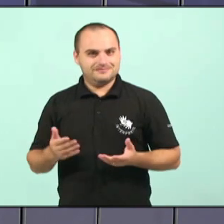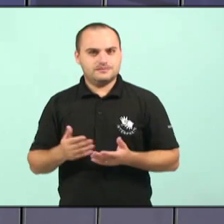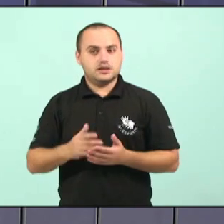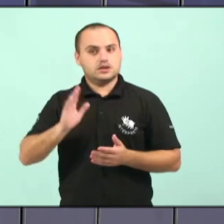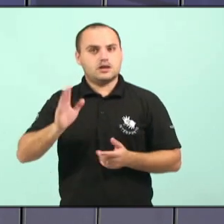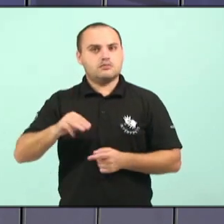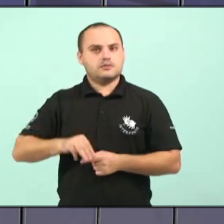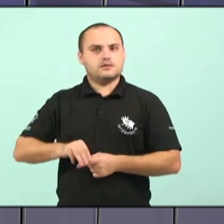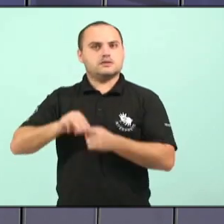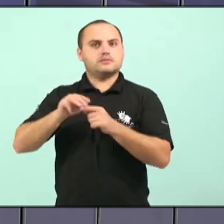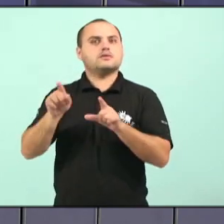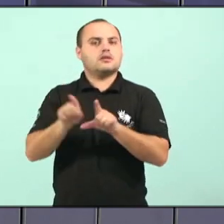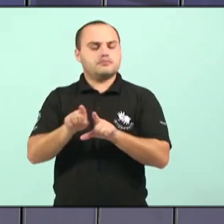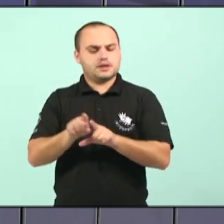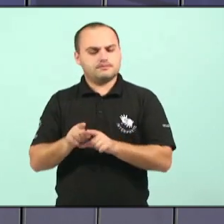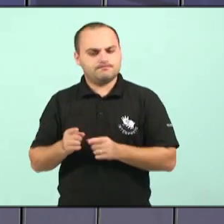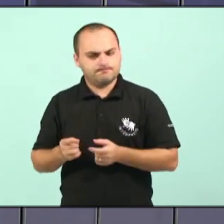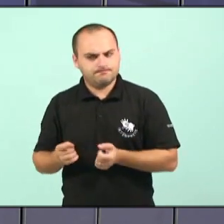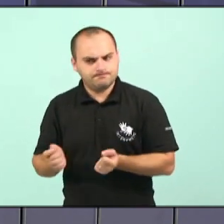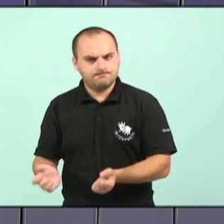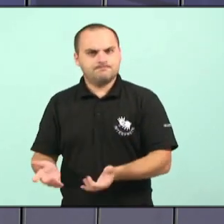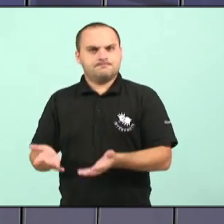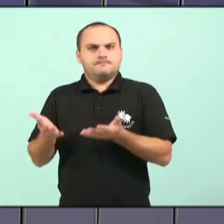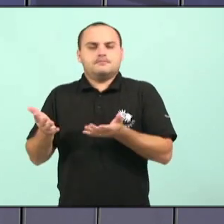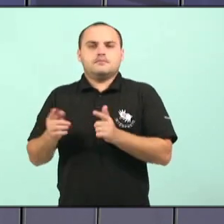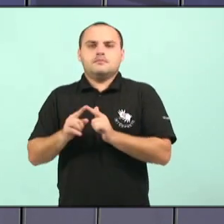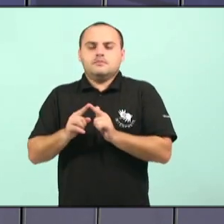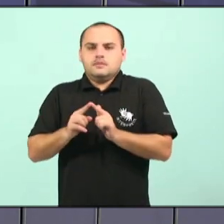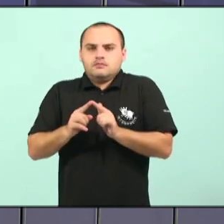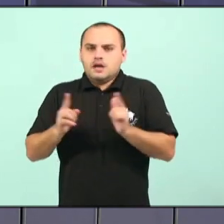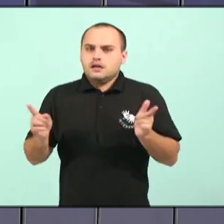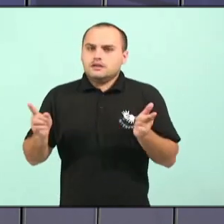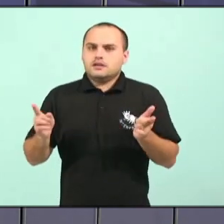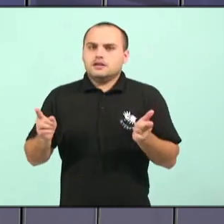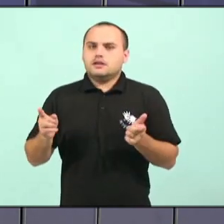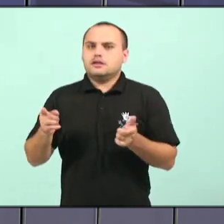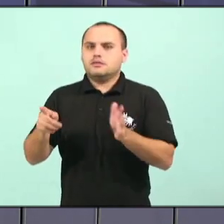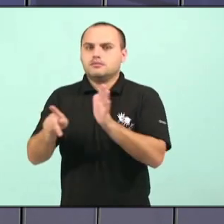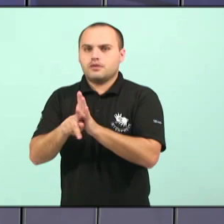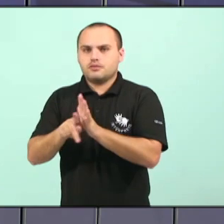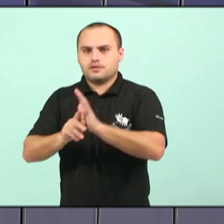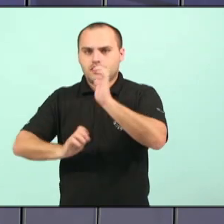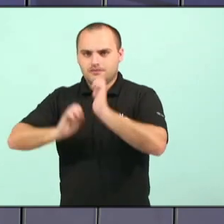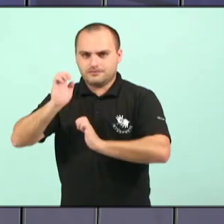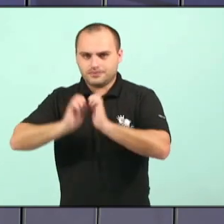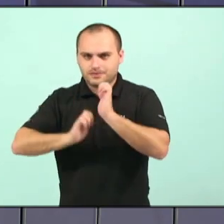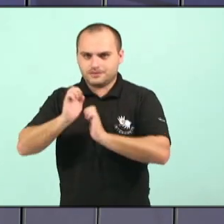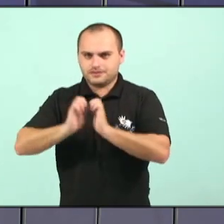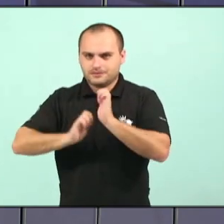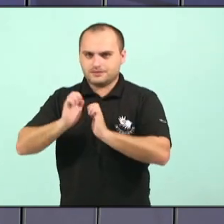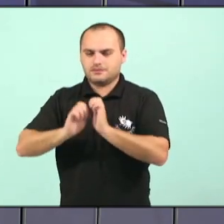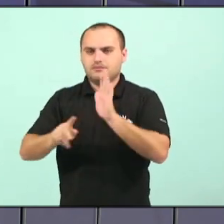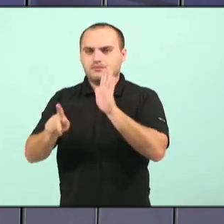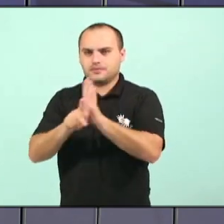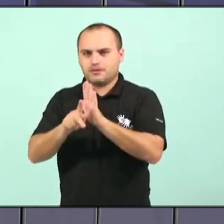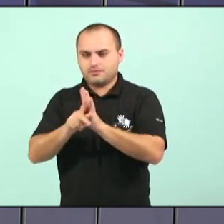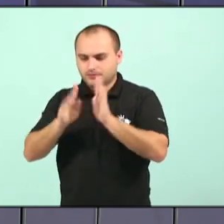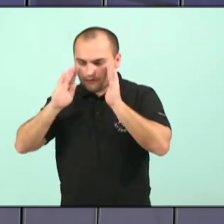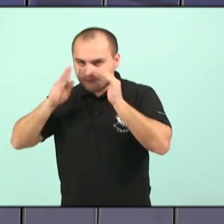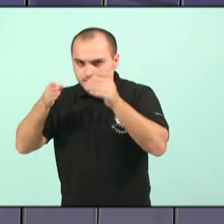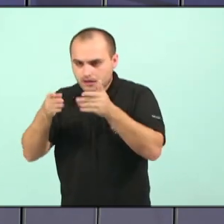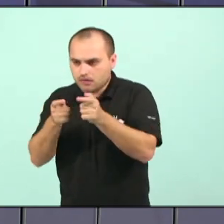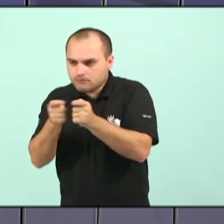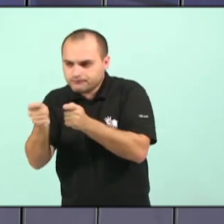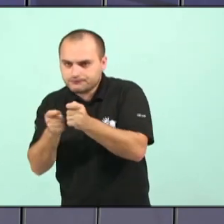também reuniu esforços, mas principalmente o operador portuário, principalmente a empresa, que é arrendatária do Porto de Itajaí, e em